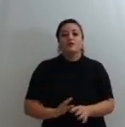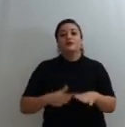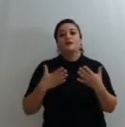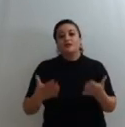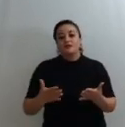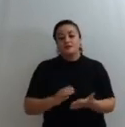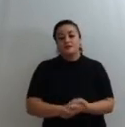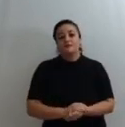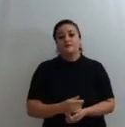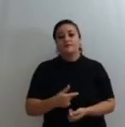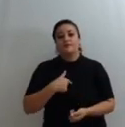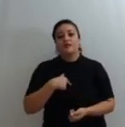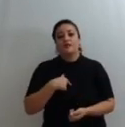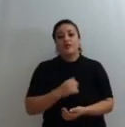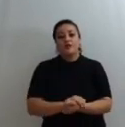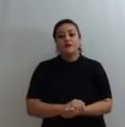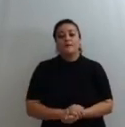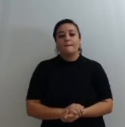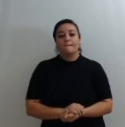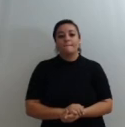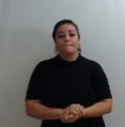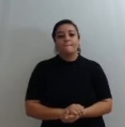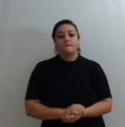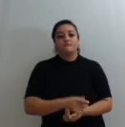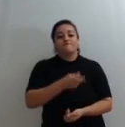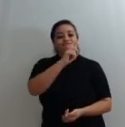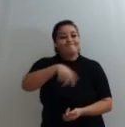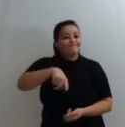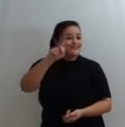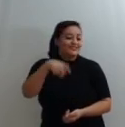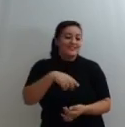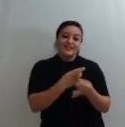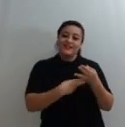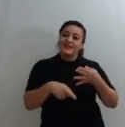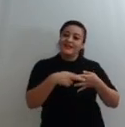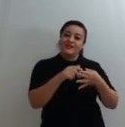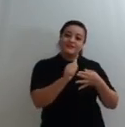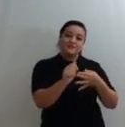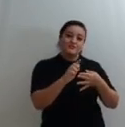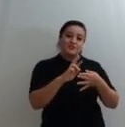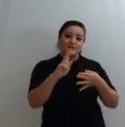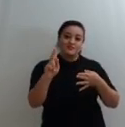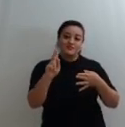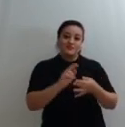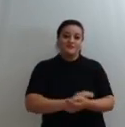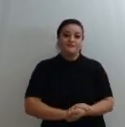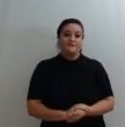deneguei a ordem e agora estou negando o provimento ao agravo regimental.